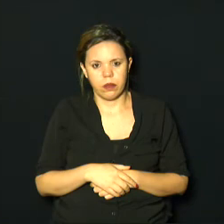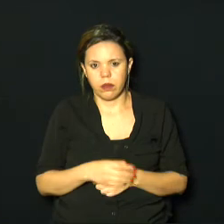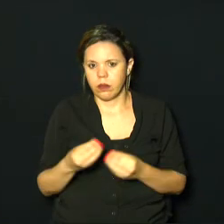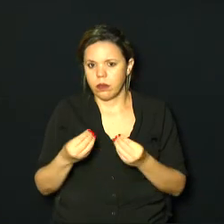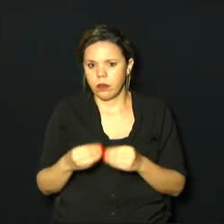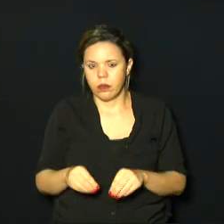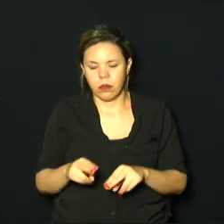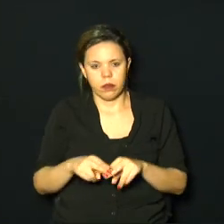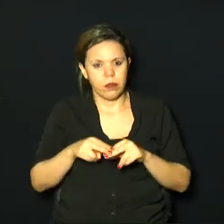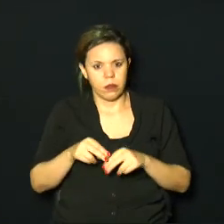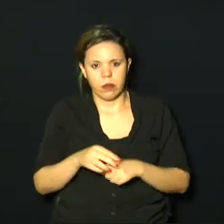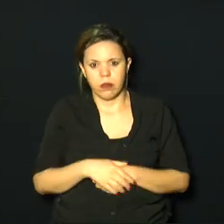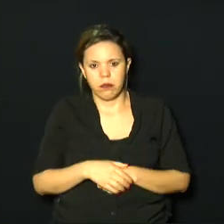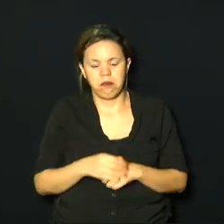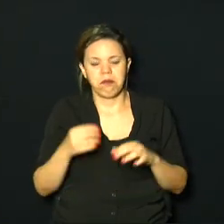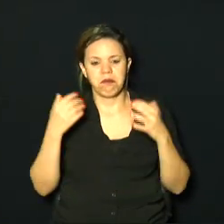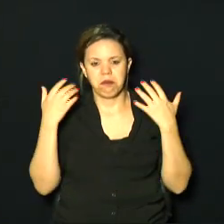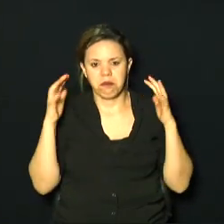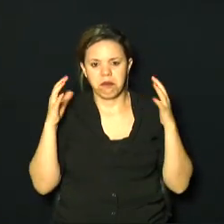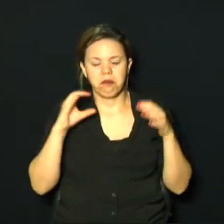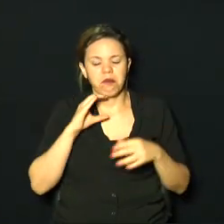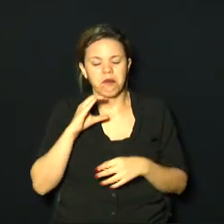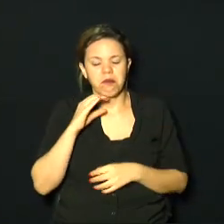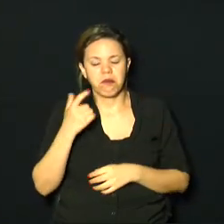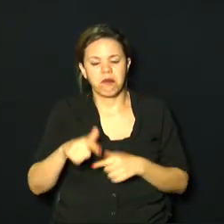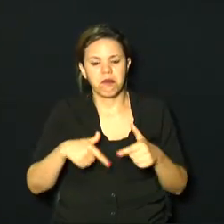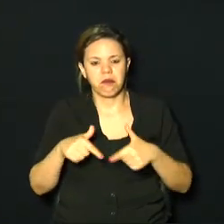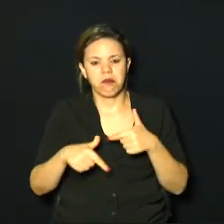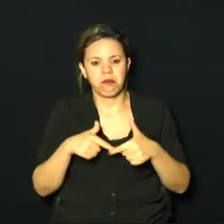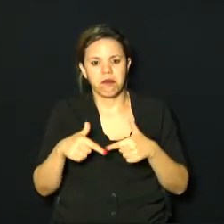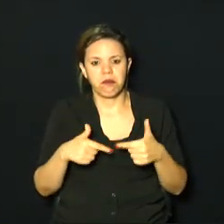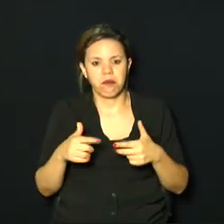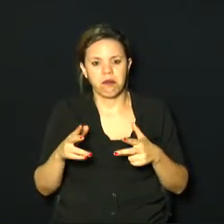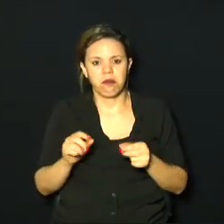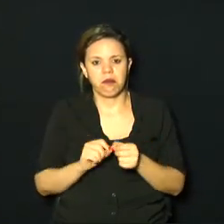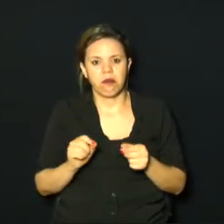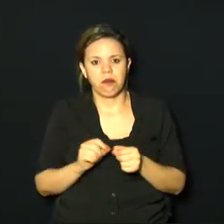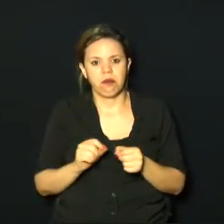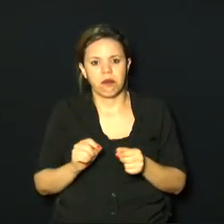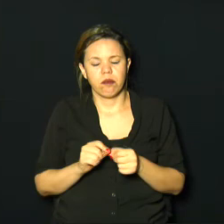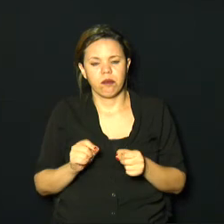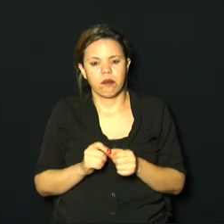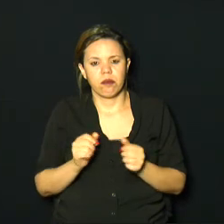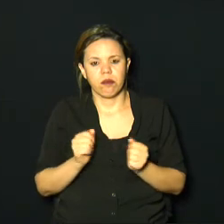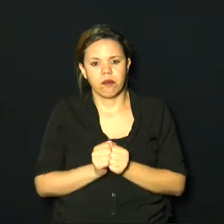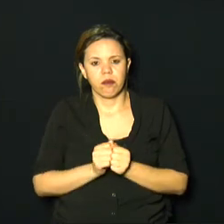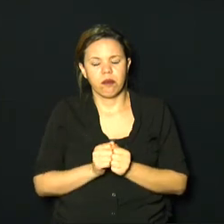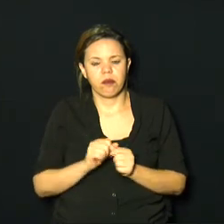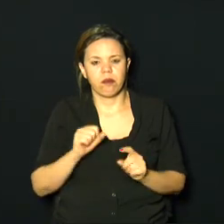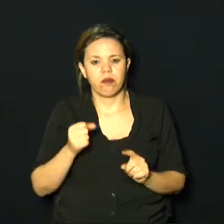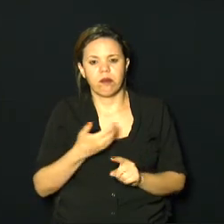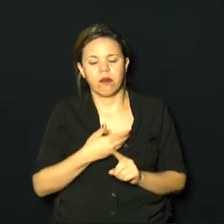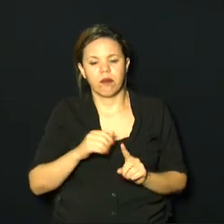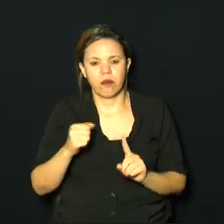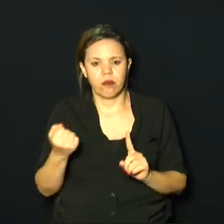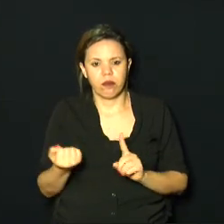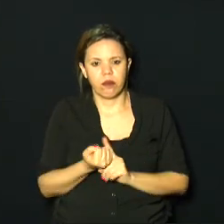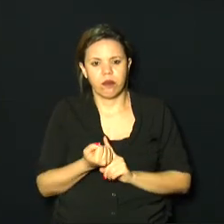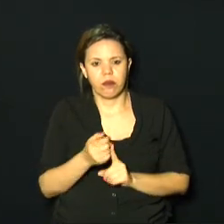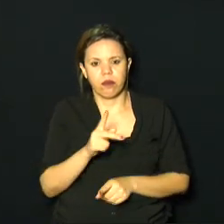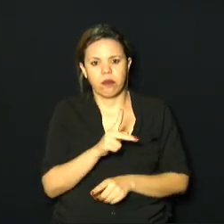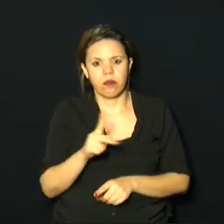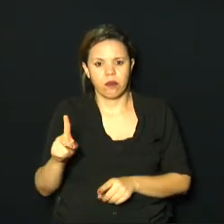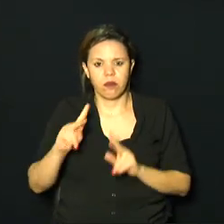prejudicadas por isso. Então, parabenizo o Carlão, mais uma vez, pelo trabalho combativo que tem sido feito, junto aos movimentos sociais, presidindo a Comissão de Direitos Humanos